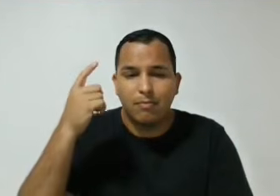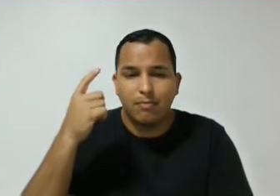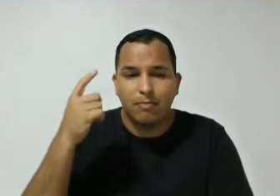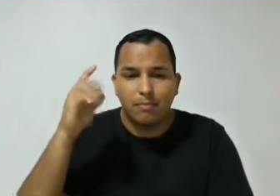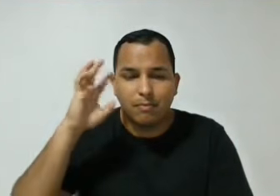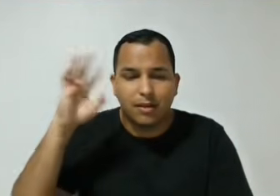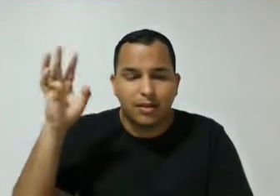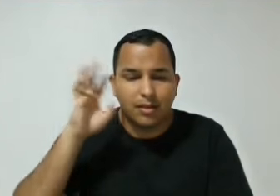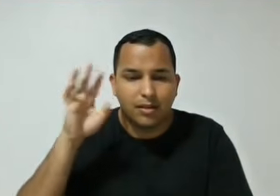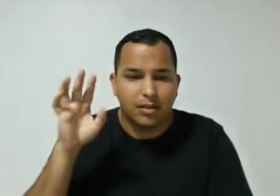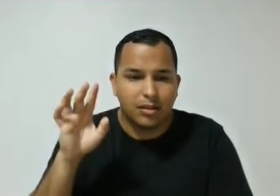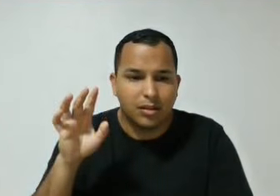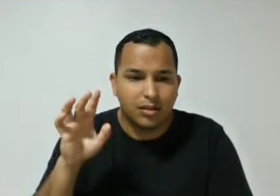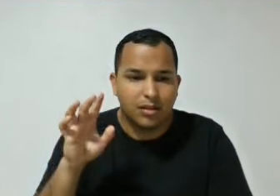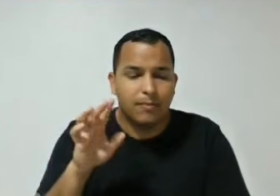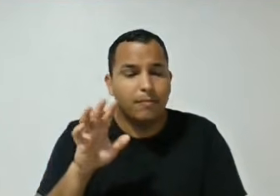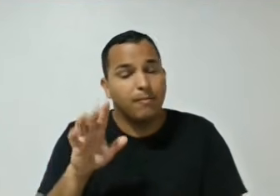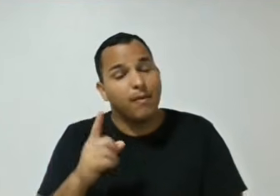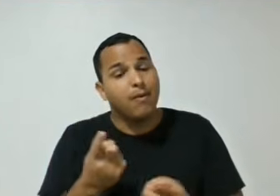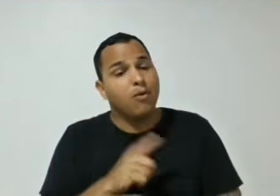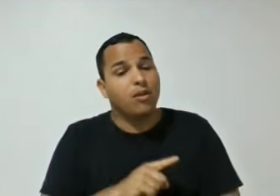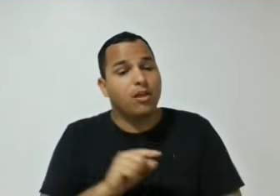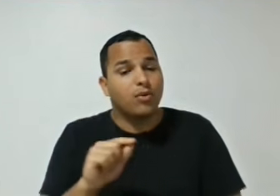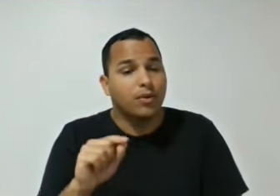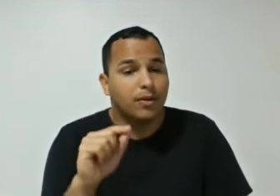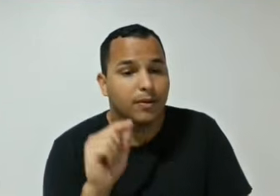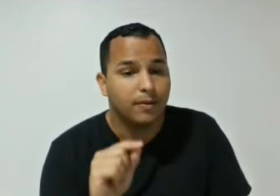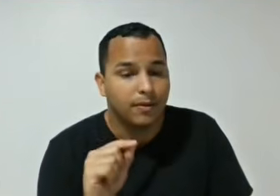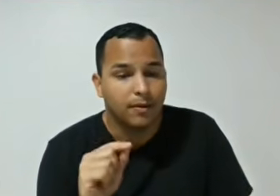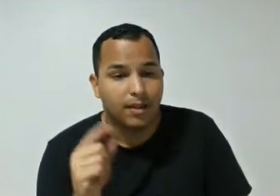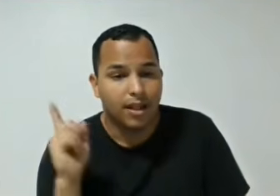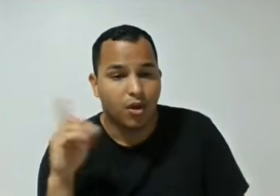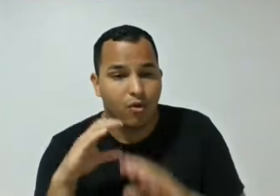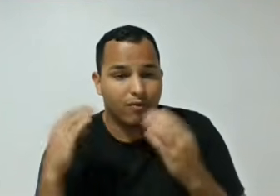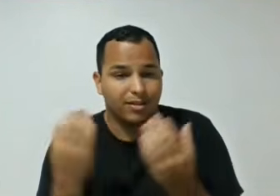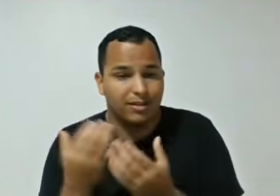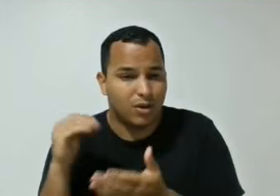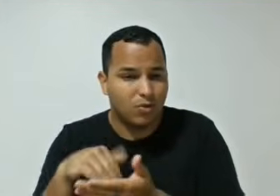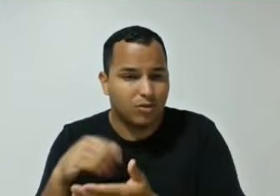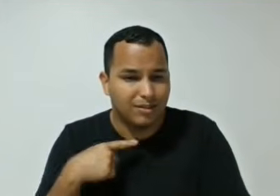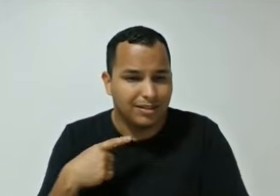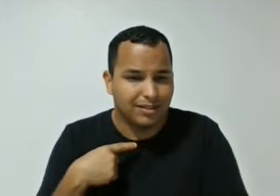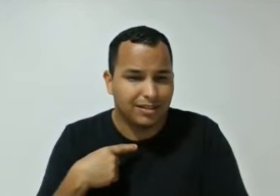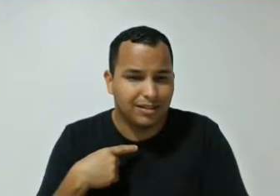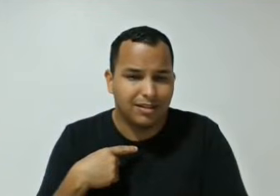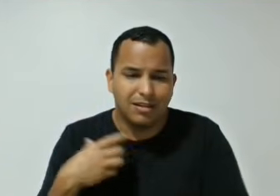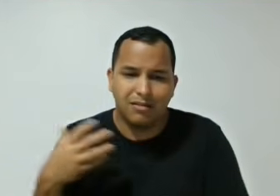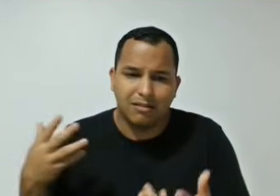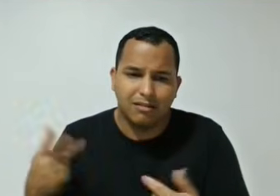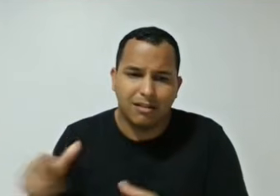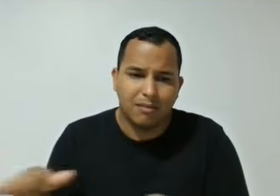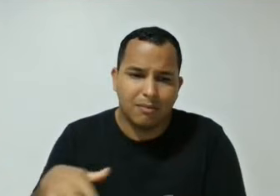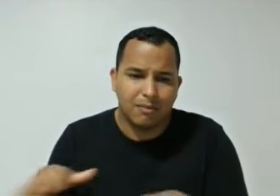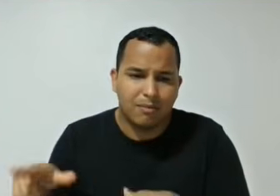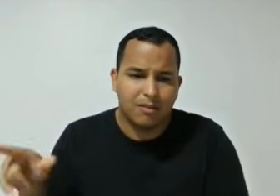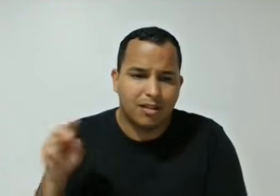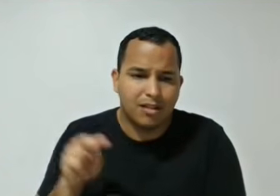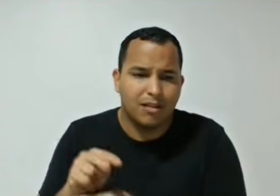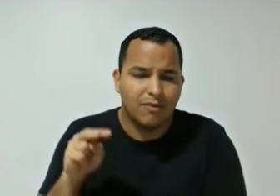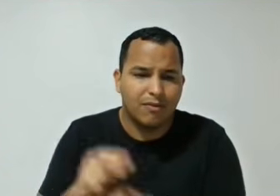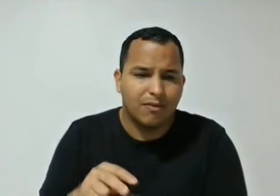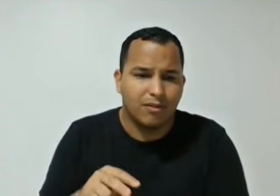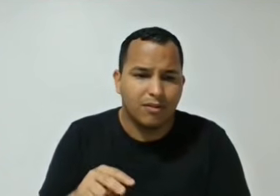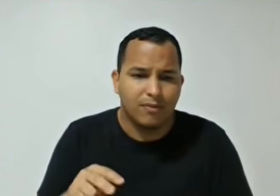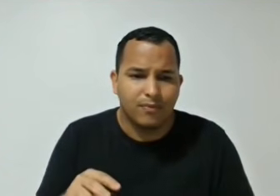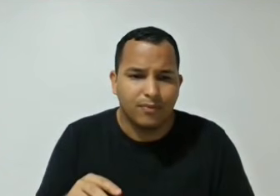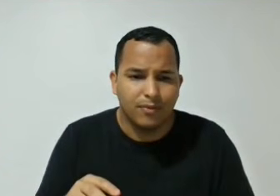passou, né? Por outro lado, eu tenho que colocar na última conferência o fantástico movimento que foi de defesa do movimento que a